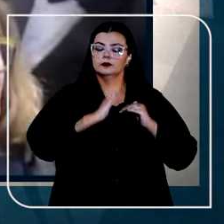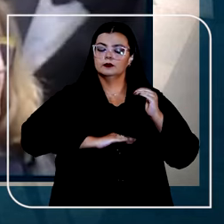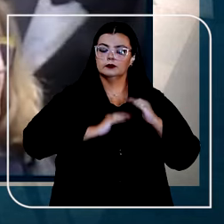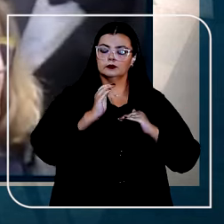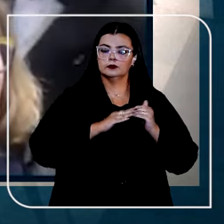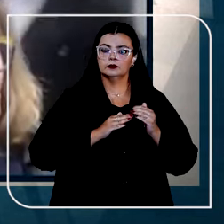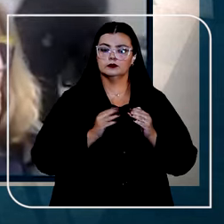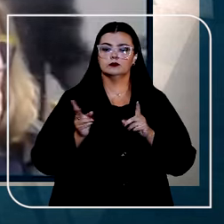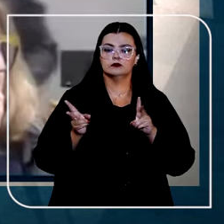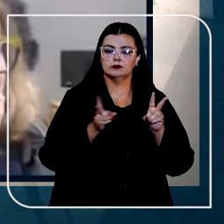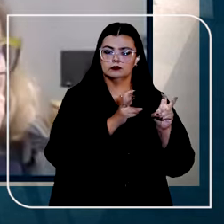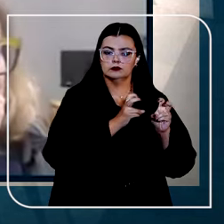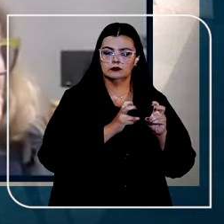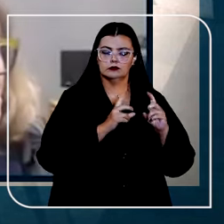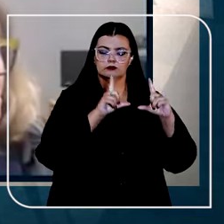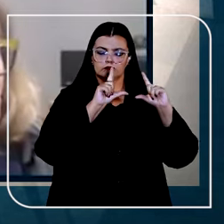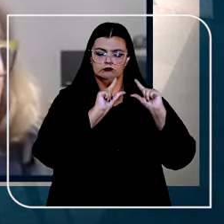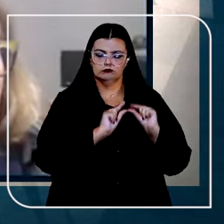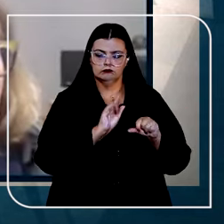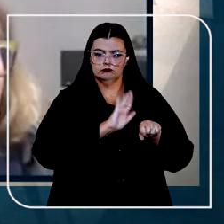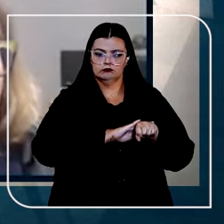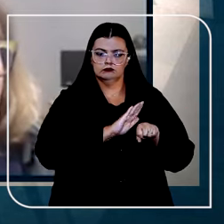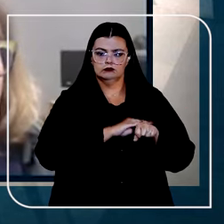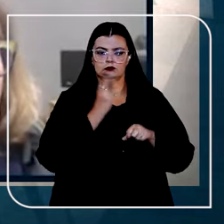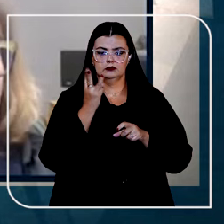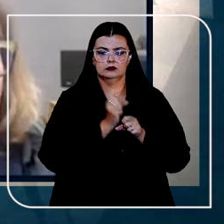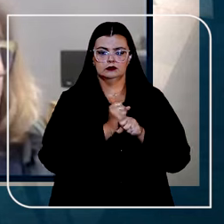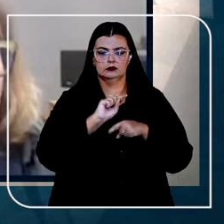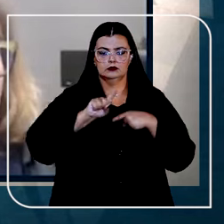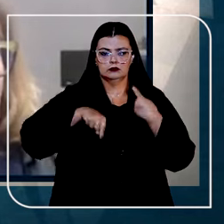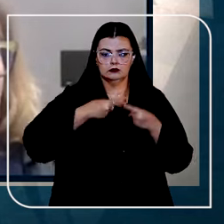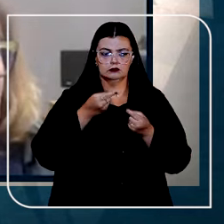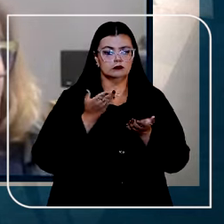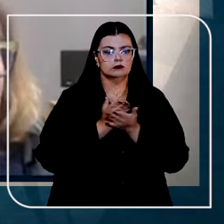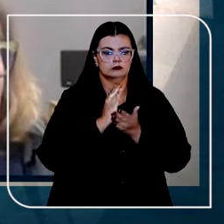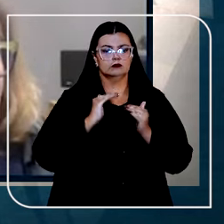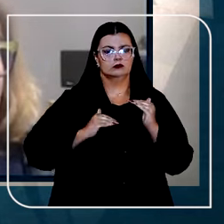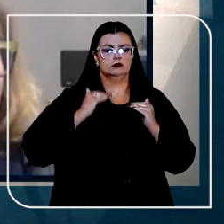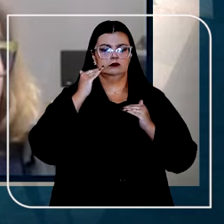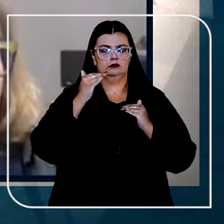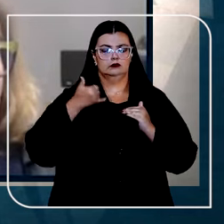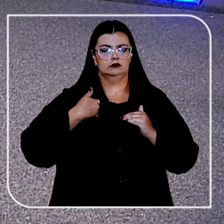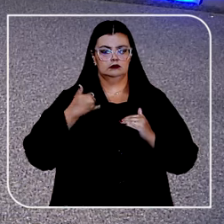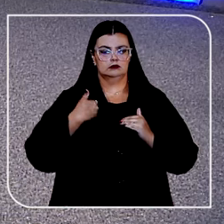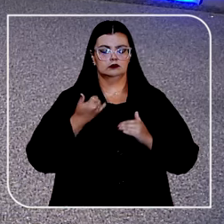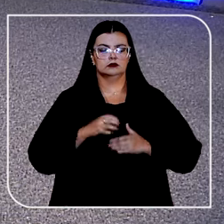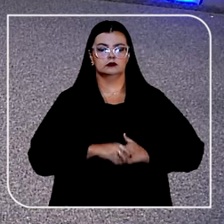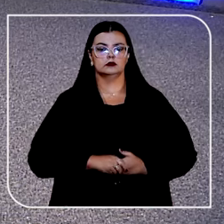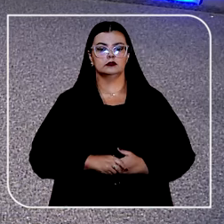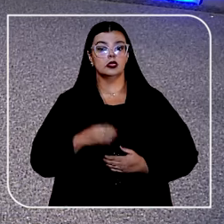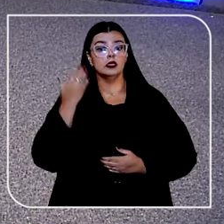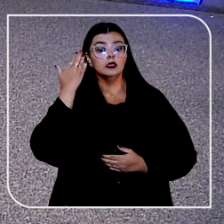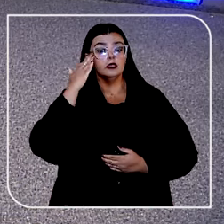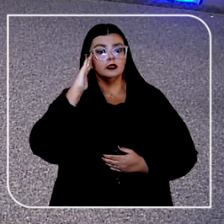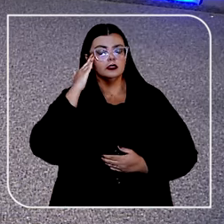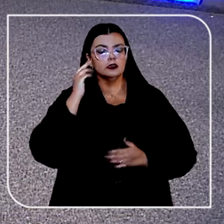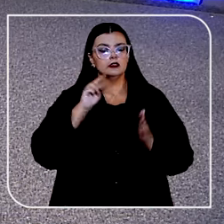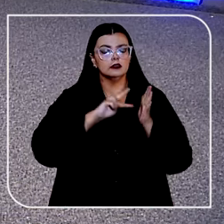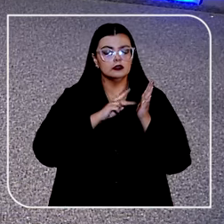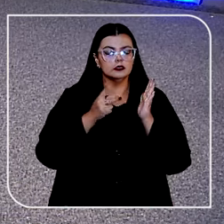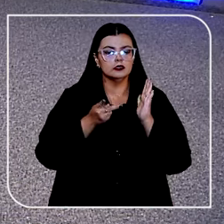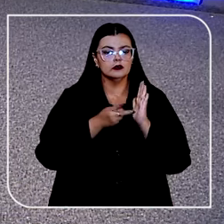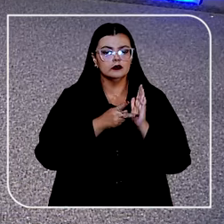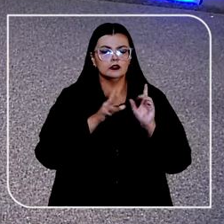atitude para buscar a indenização no reduzido prazo de 3 anos após atingir a maioridade civil e vamos a entender a